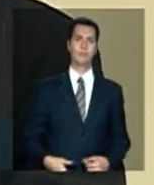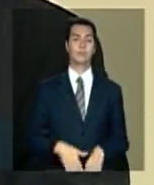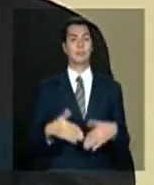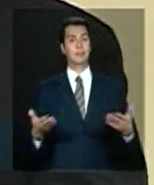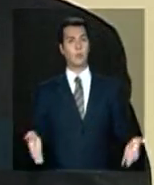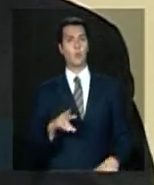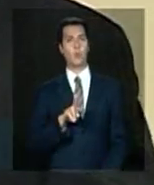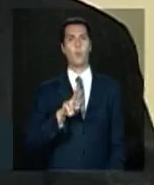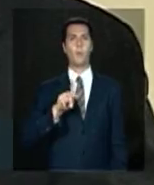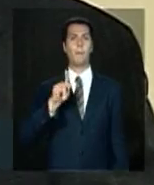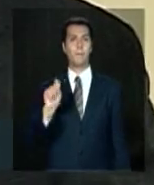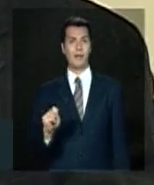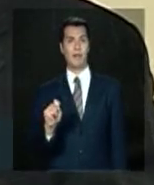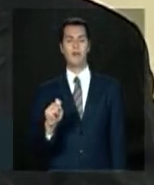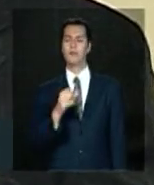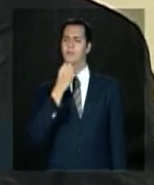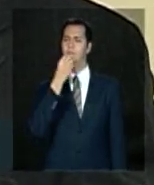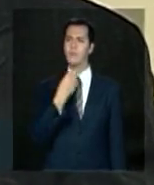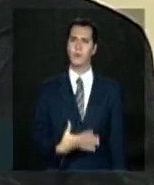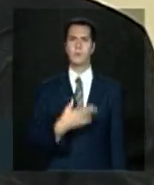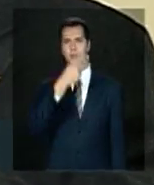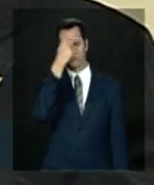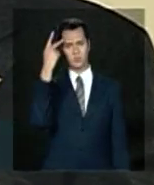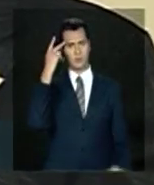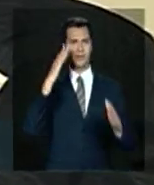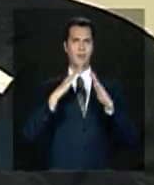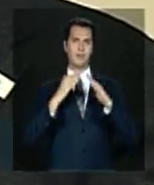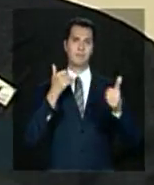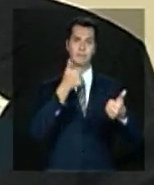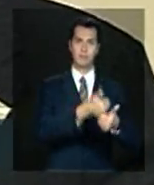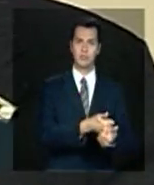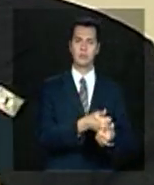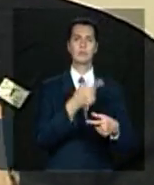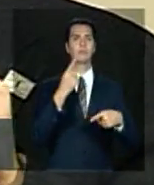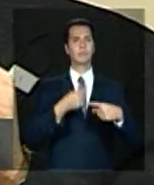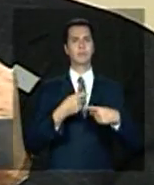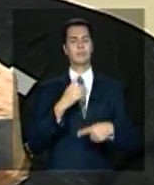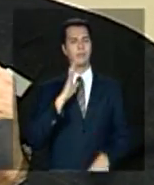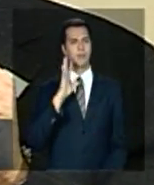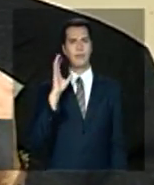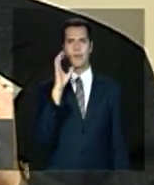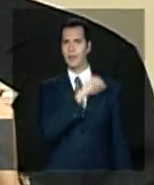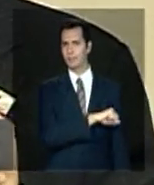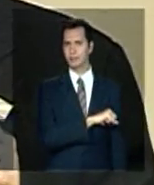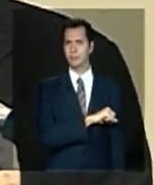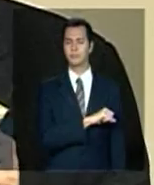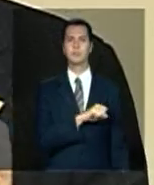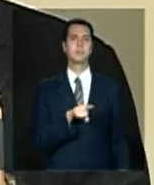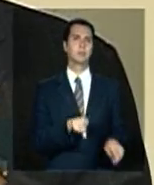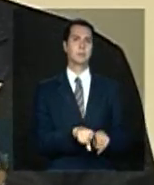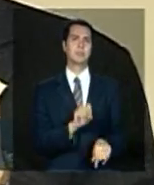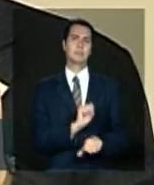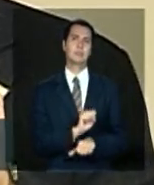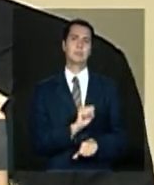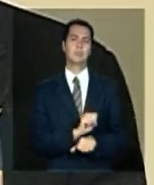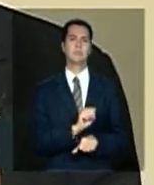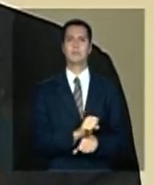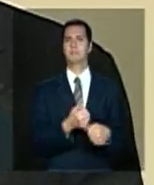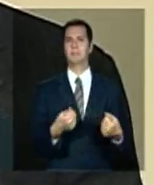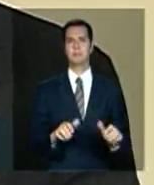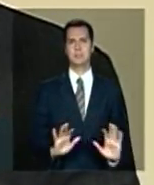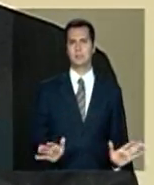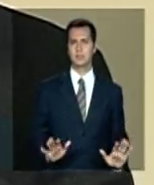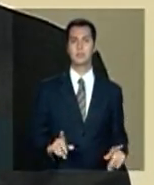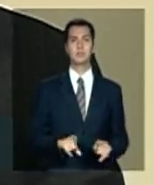24 horas é bom para quem mora perto da UPA porque tem o seu problema resolvido mais rápido reduz o tempo de espera a